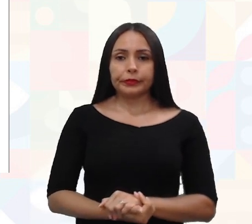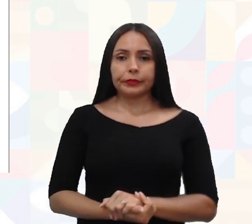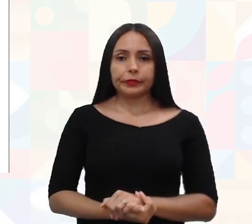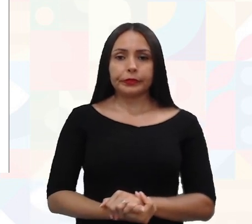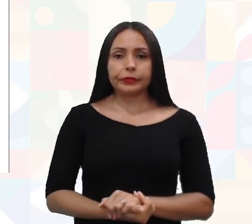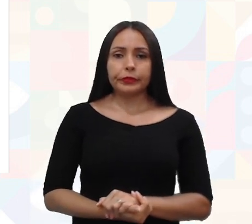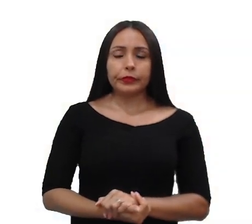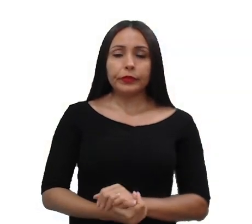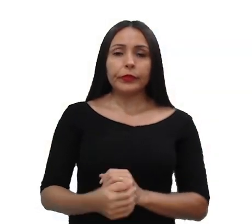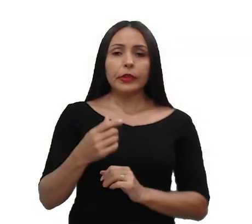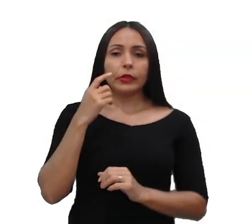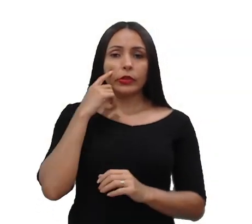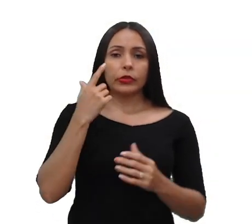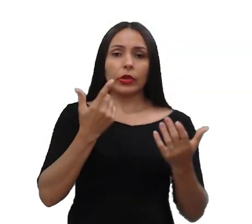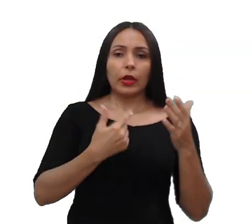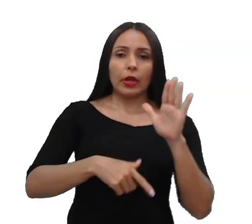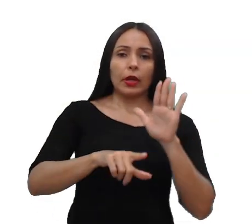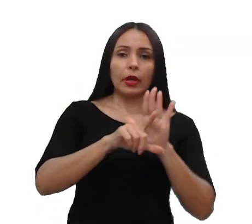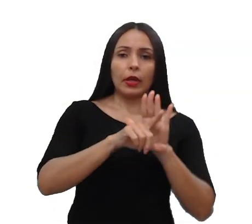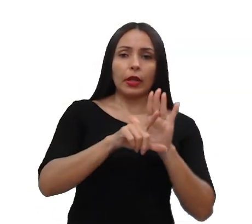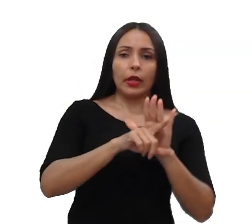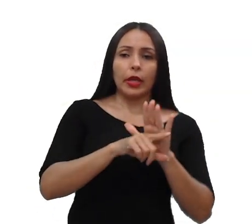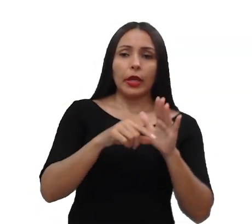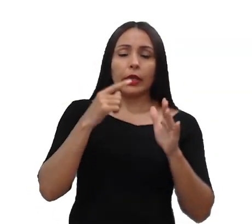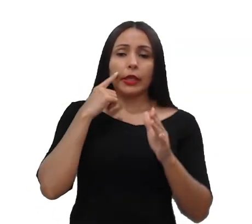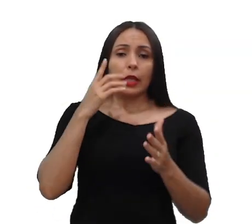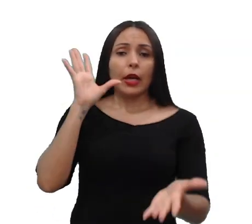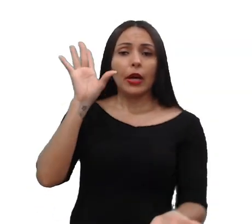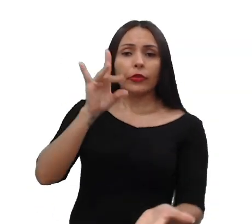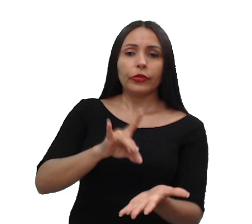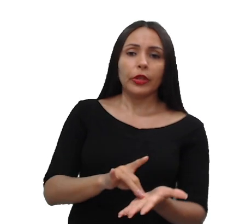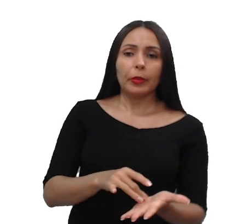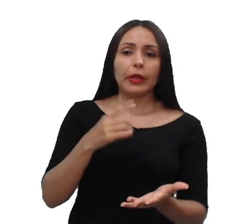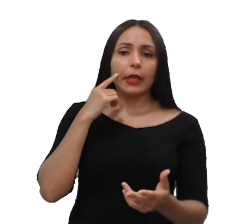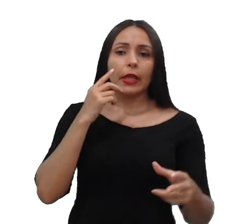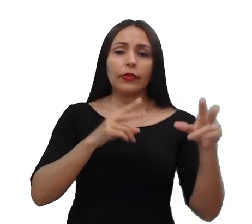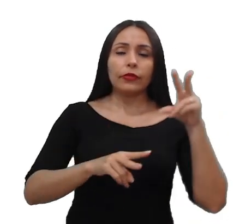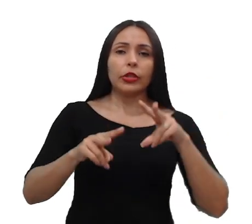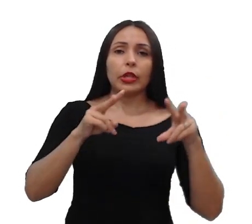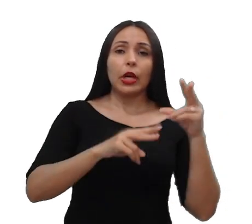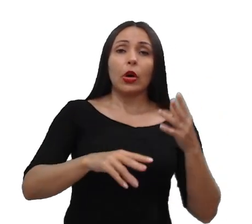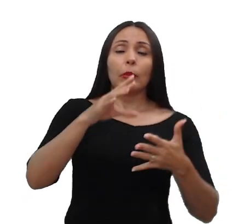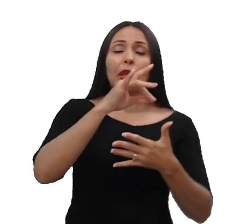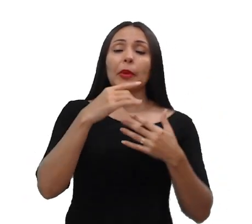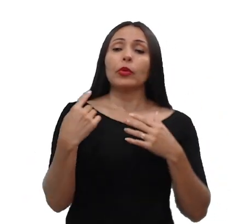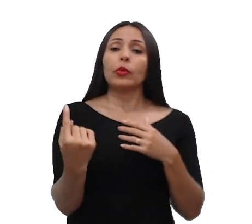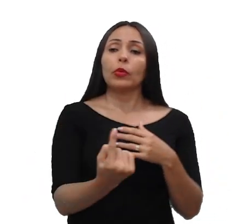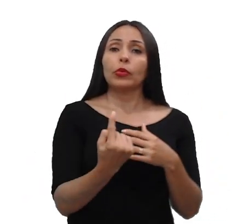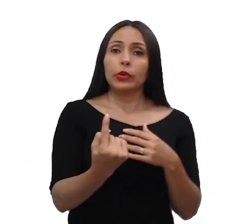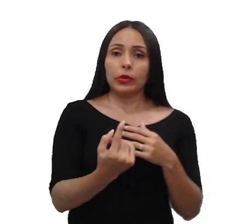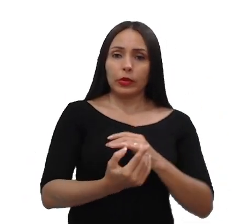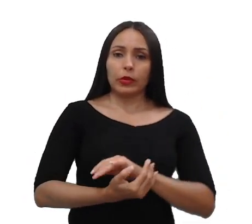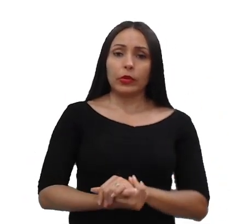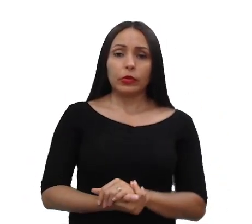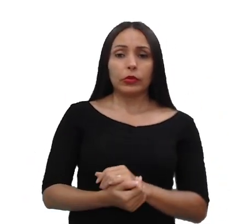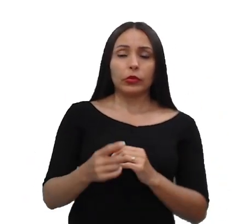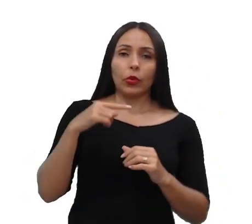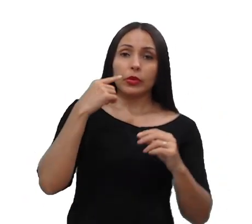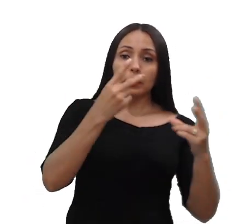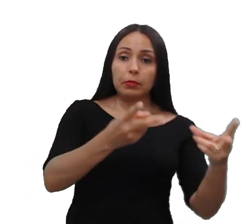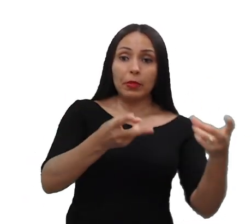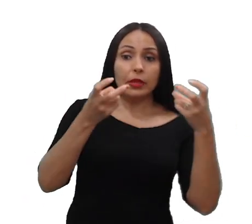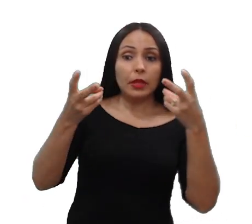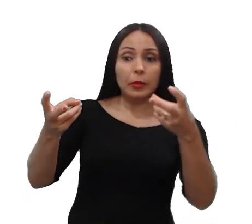da unidade, da Gestalt, ela afirma que a unidade é vista como um elemento único. Nossa percepção de